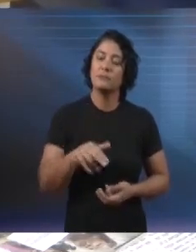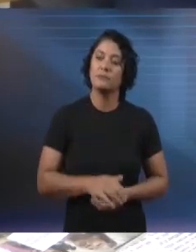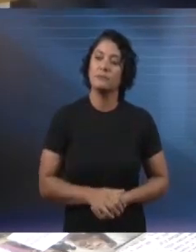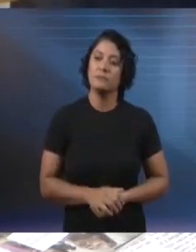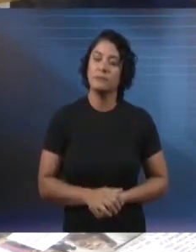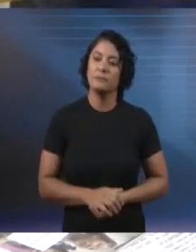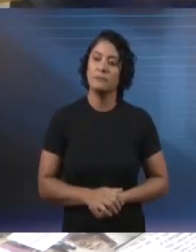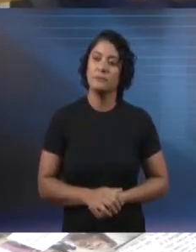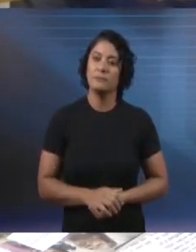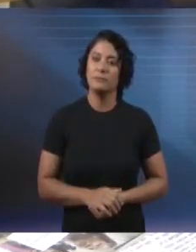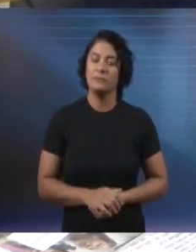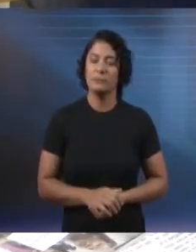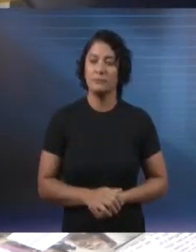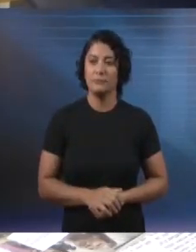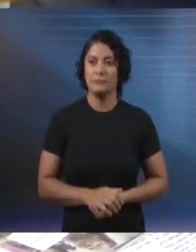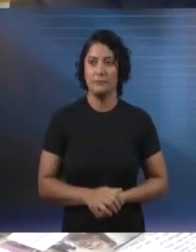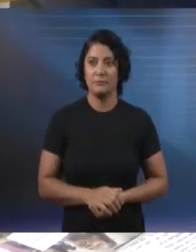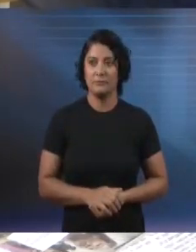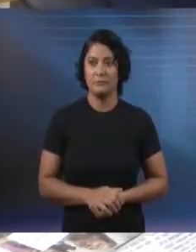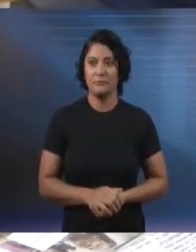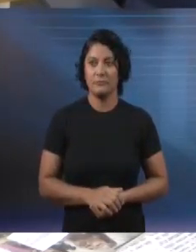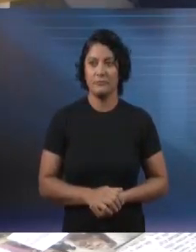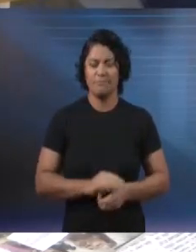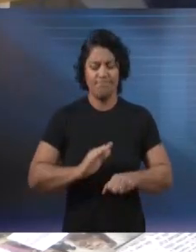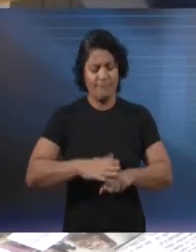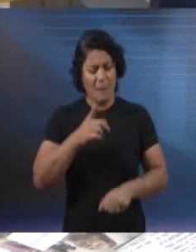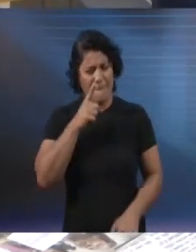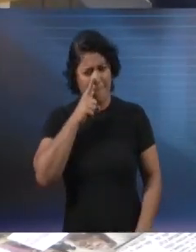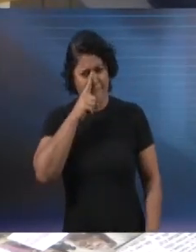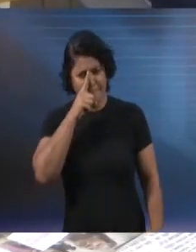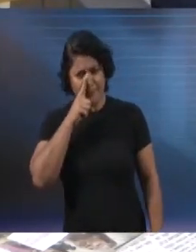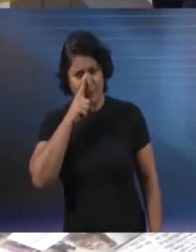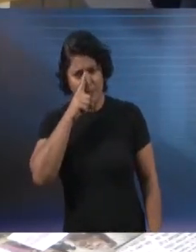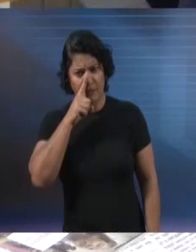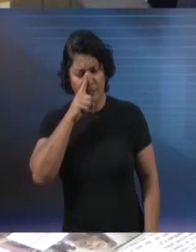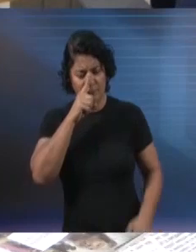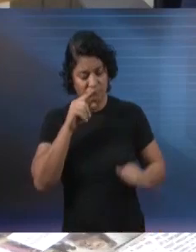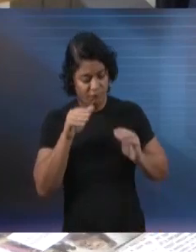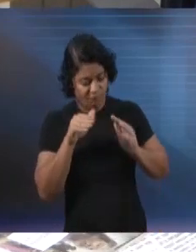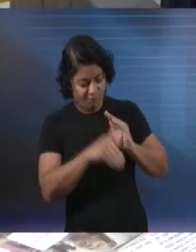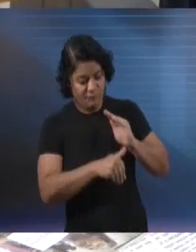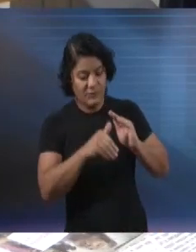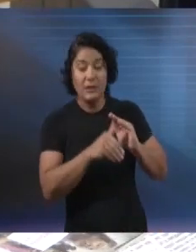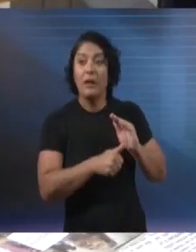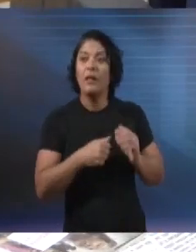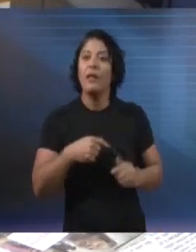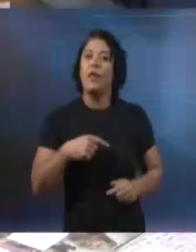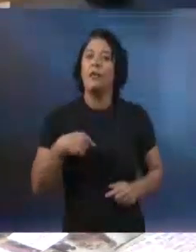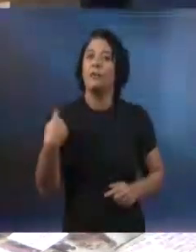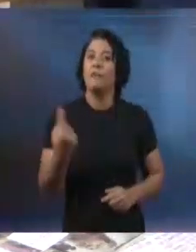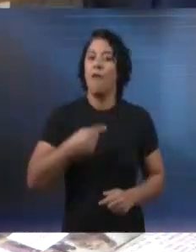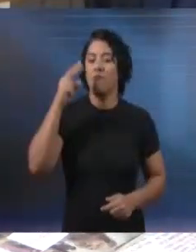Talvez seja o mais perigoso assaltante da nossa